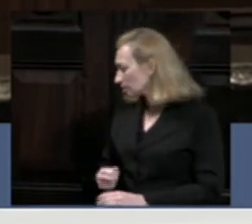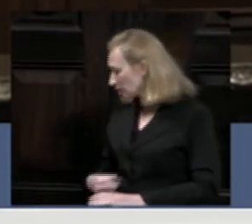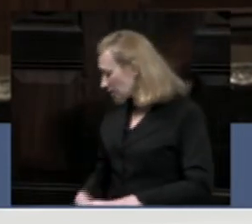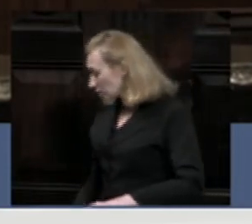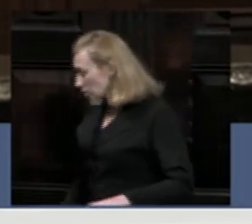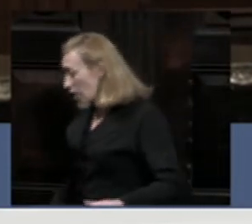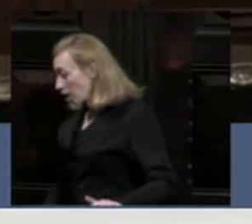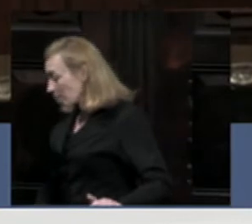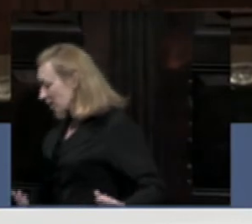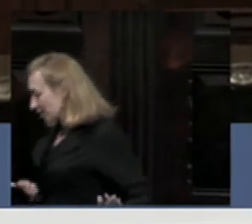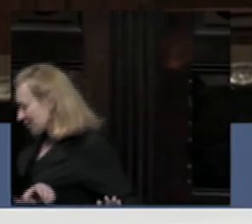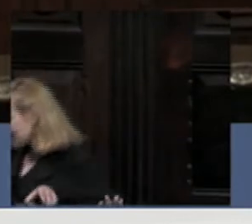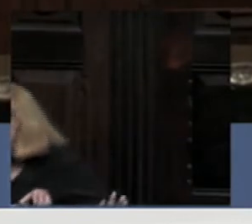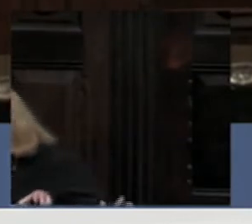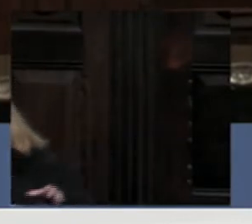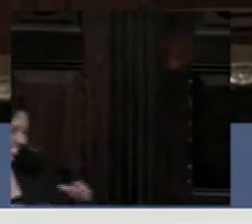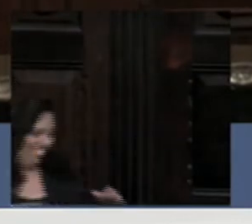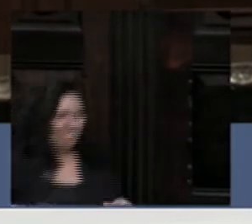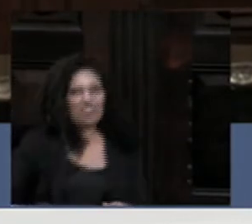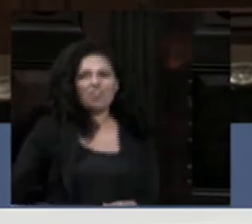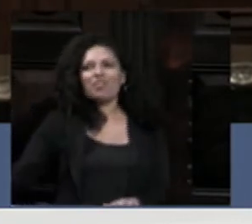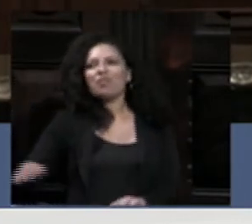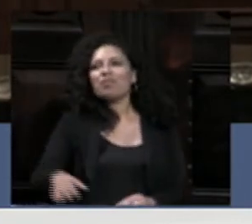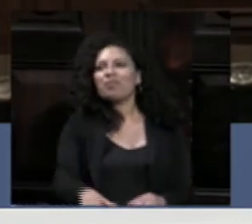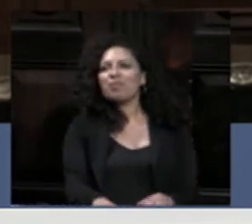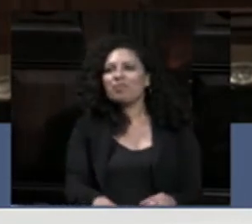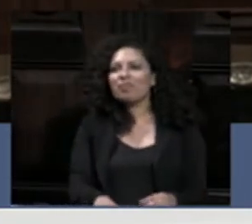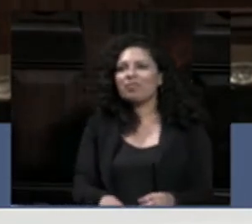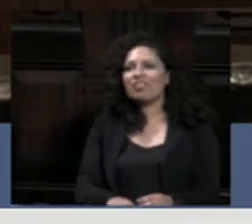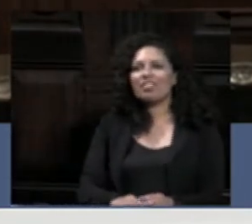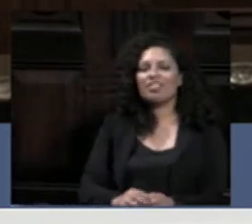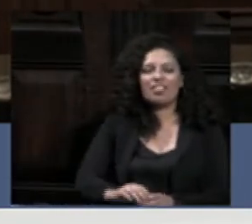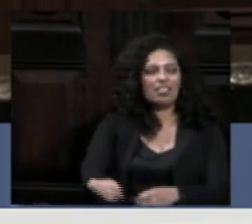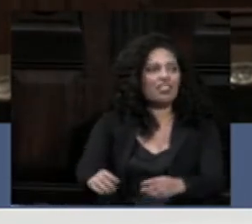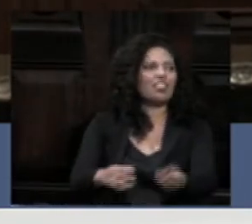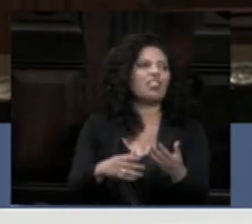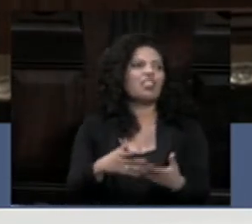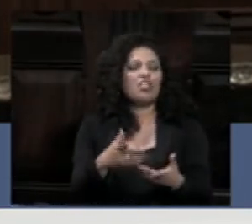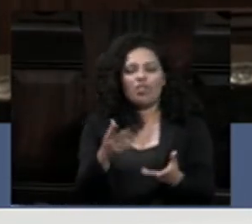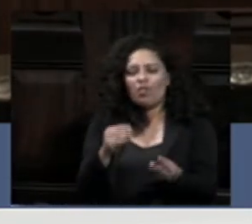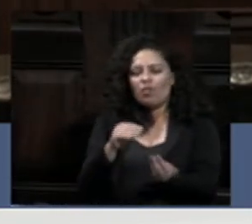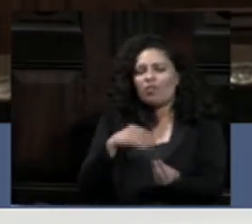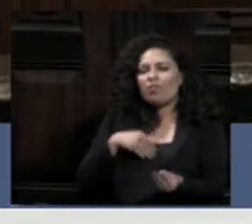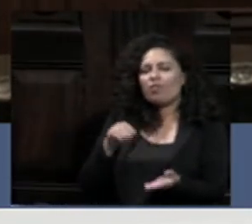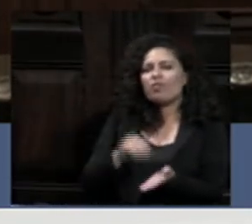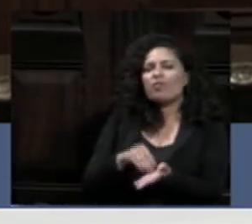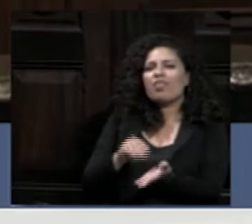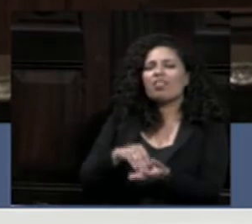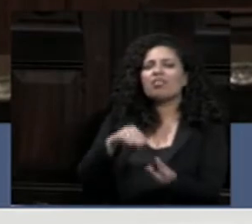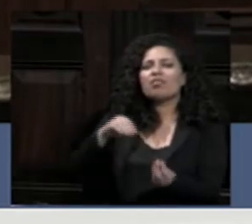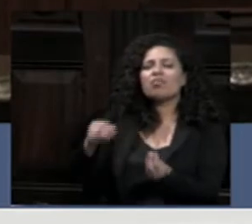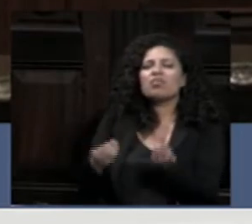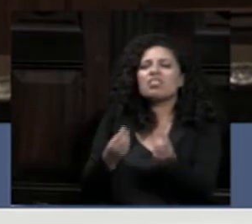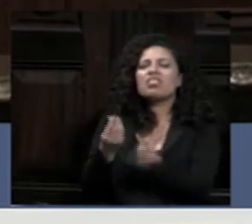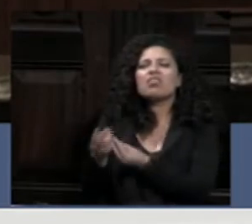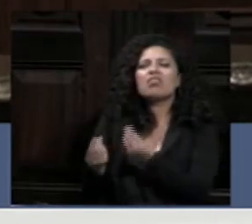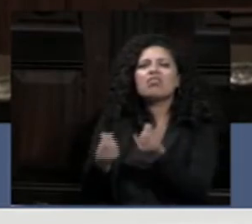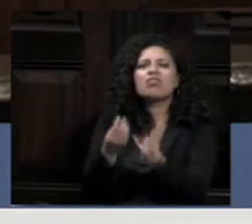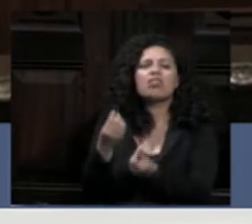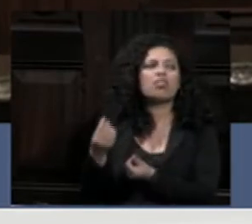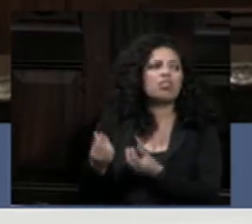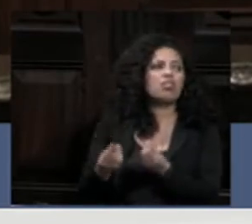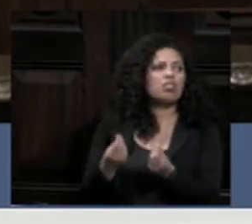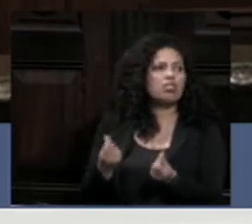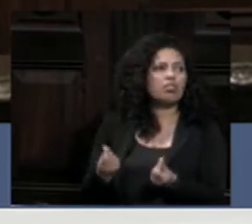República, Michel Temer, que sem qualquer sensibilidade, sem qualquer sentimento